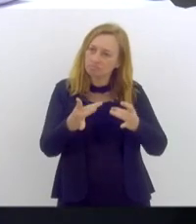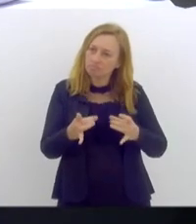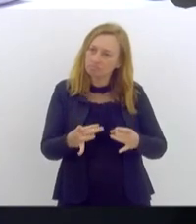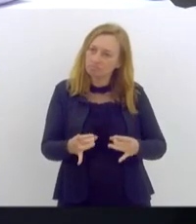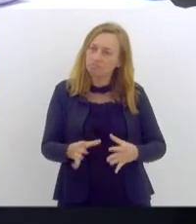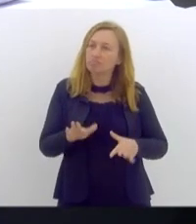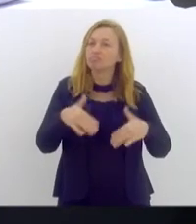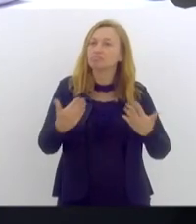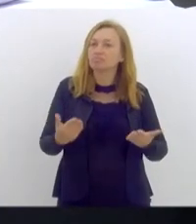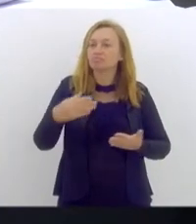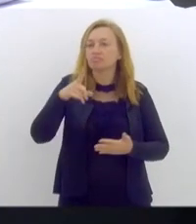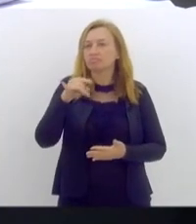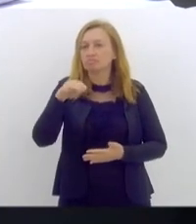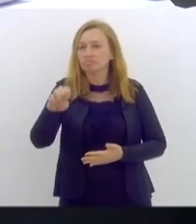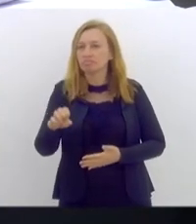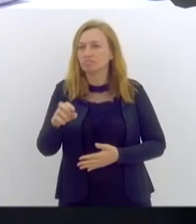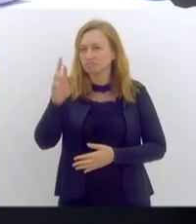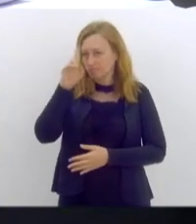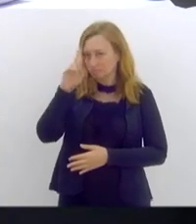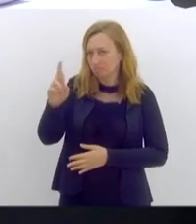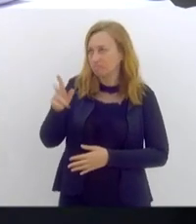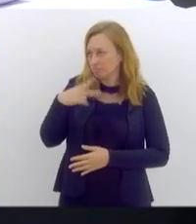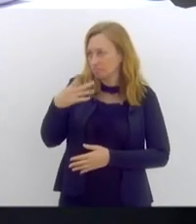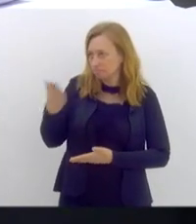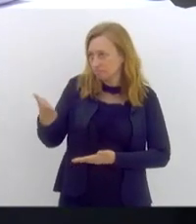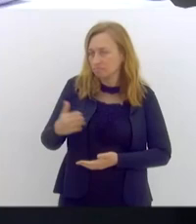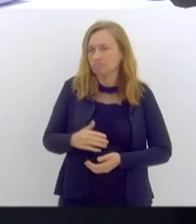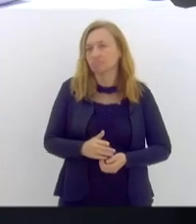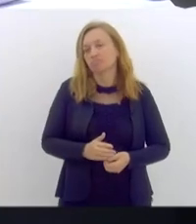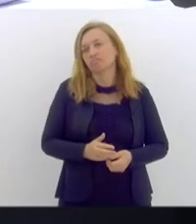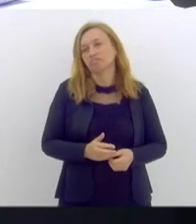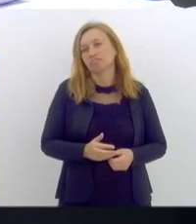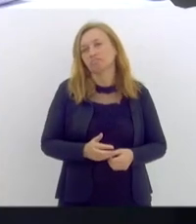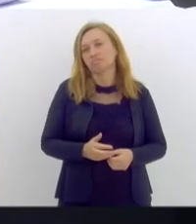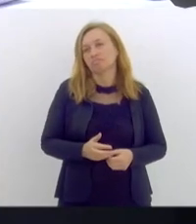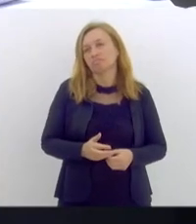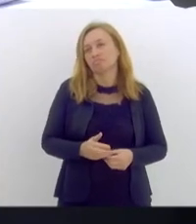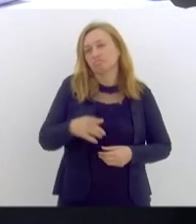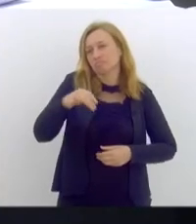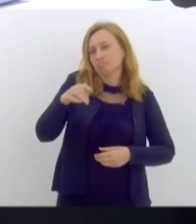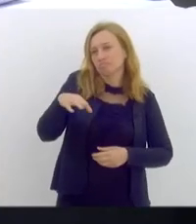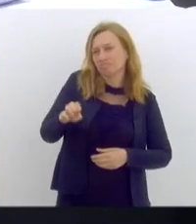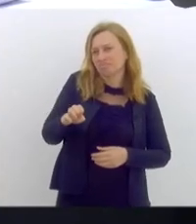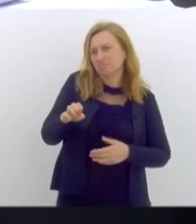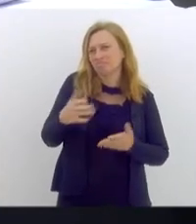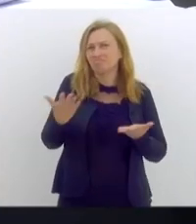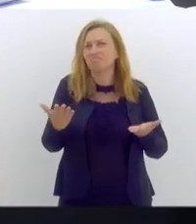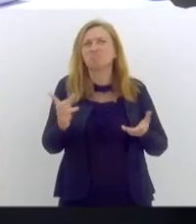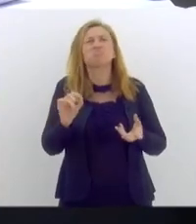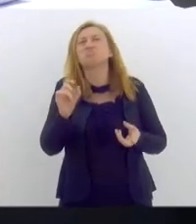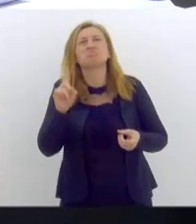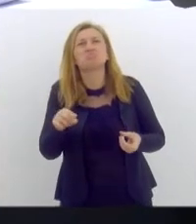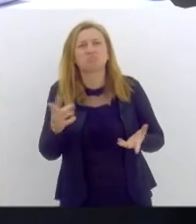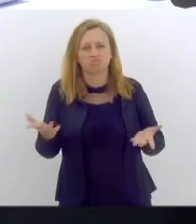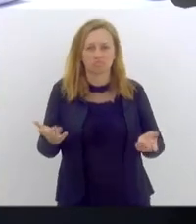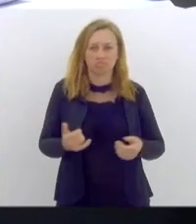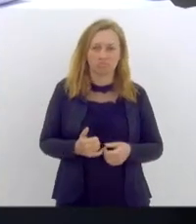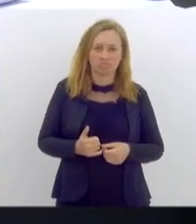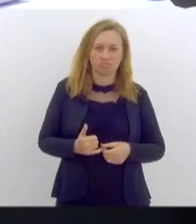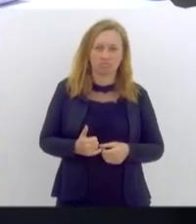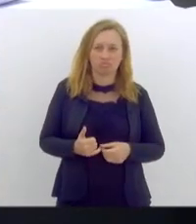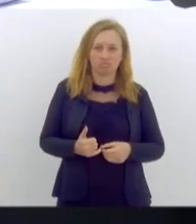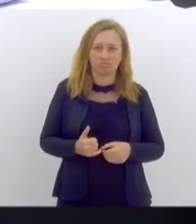que modalidades falou porque em modalidade de forma que que é isso